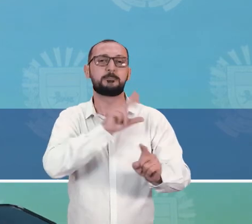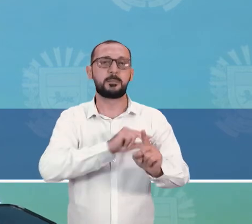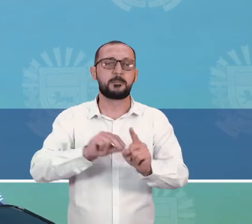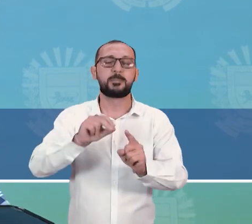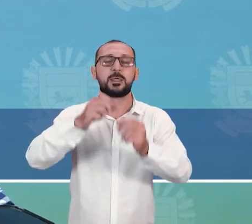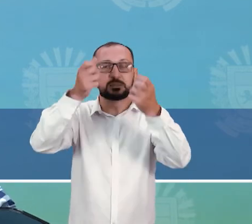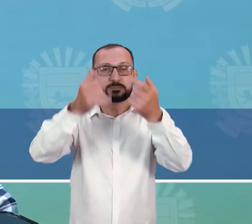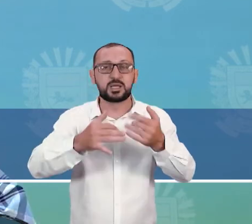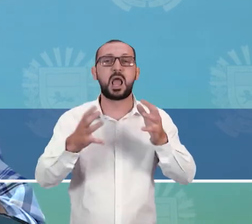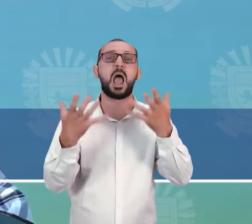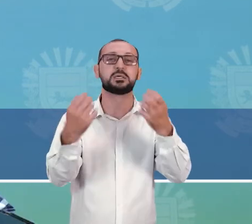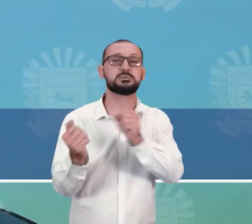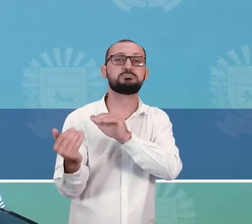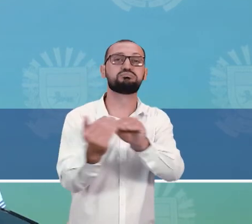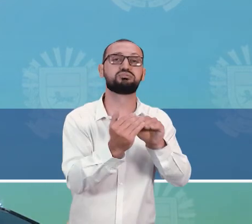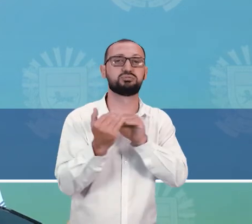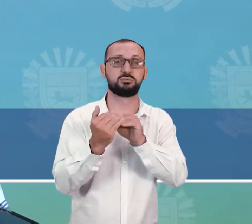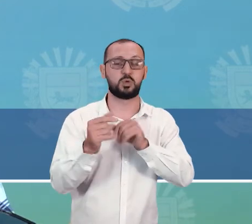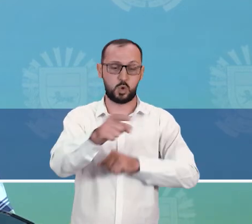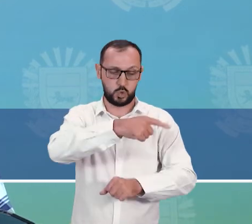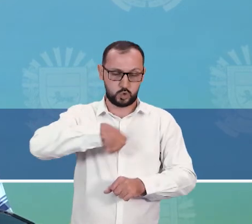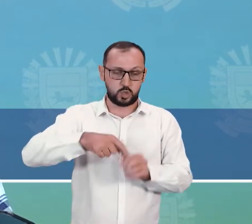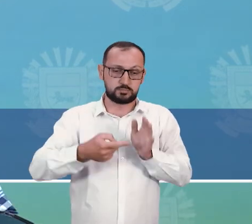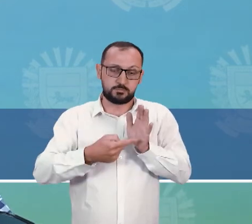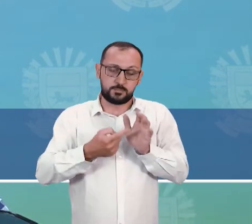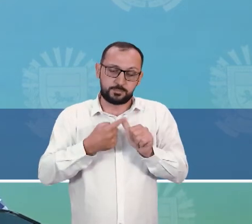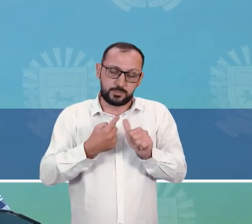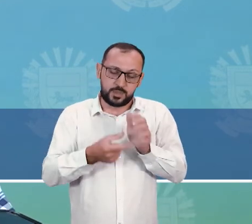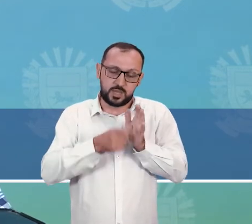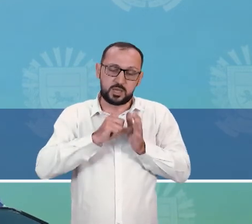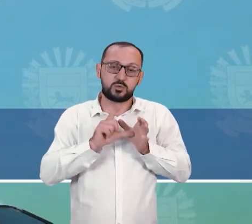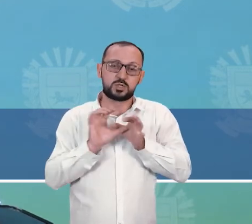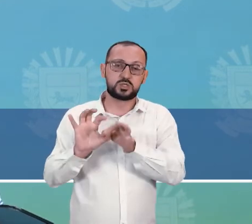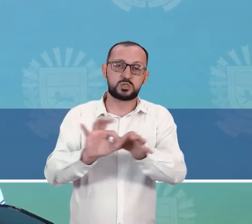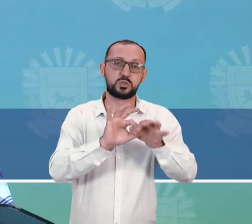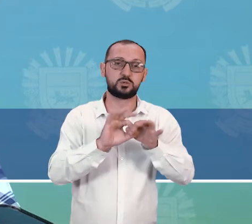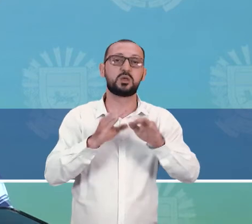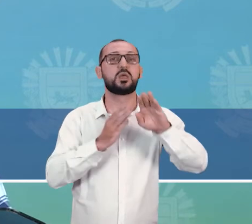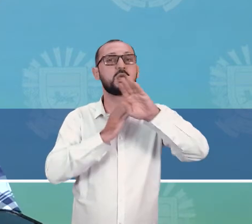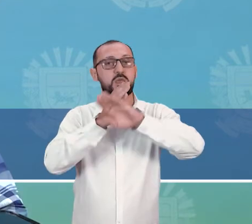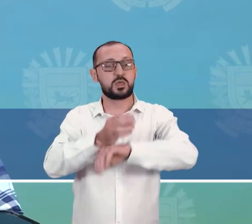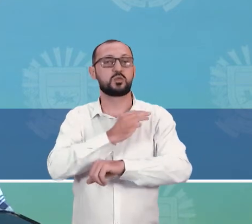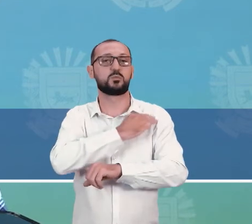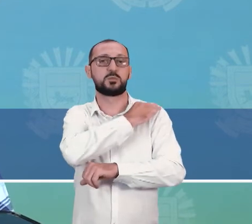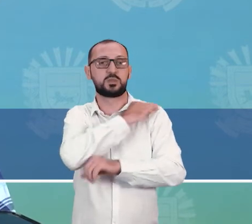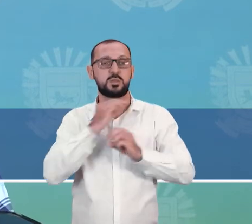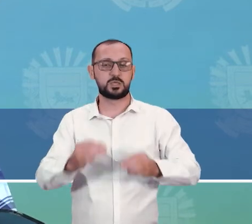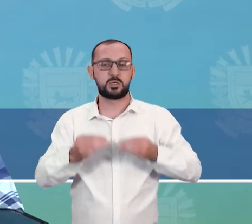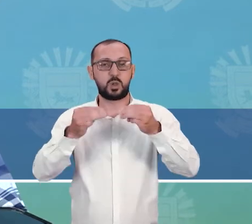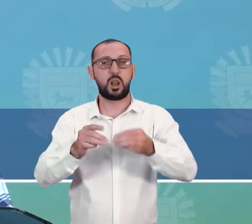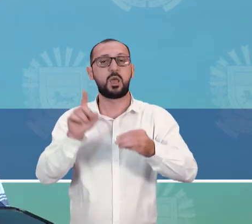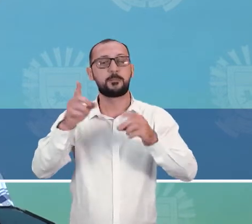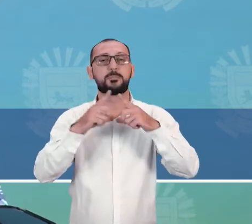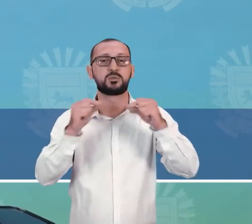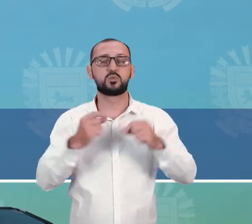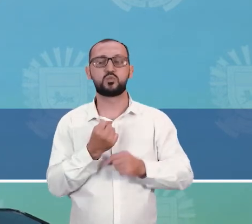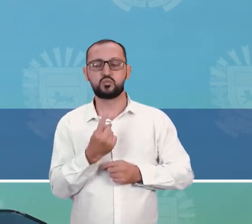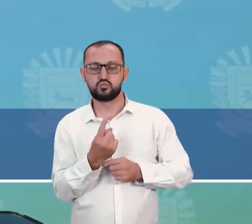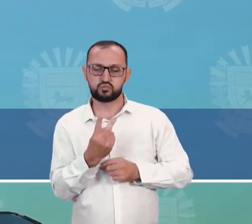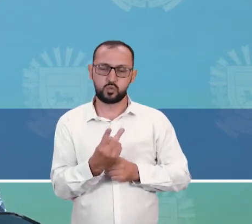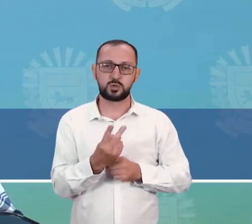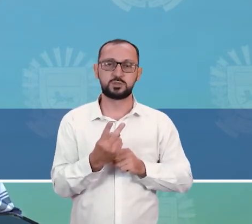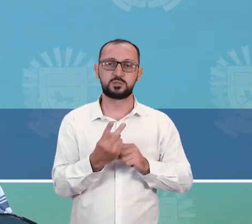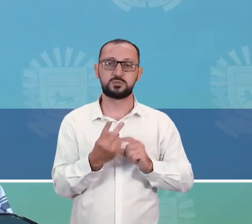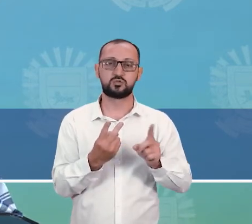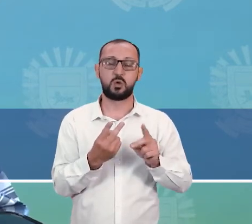gente consegue convencer as pessoas. Então nós temos que nos unir e nós fazermos uma visita ao nosso ministro em